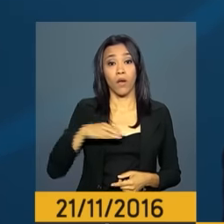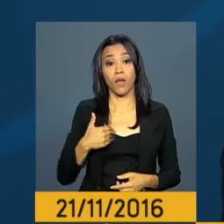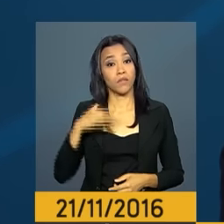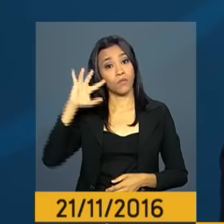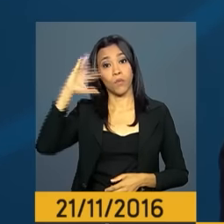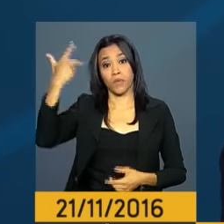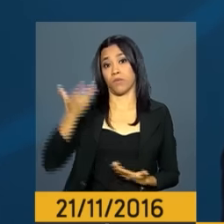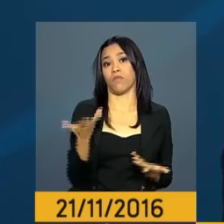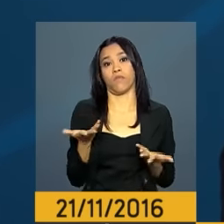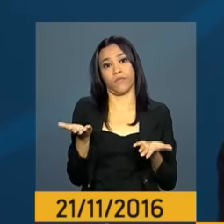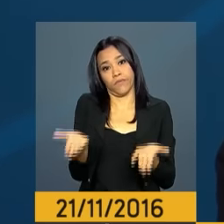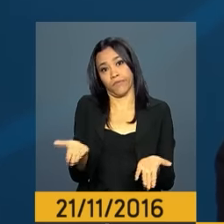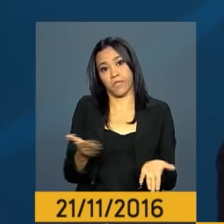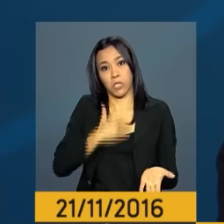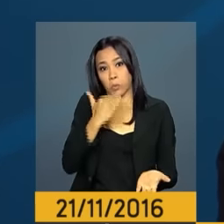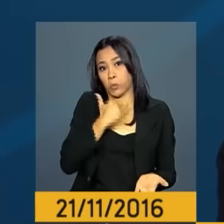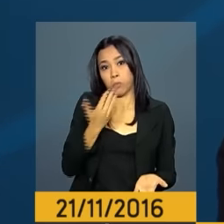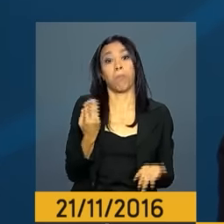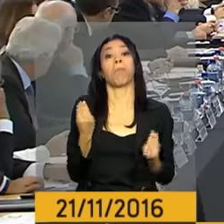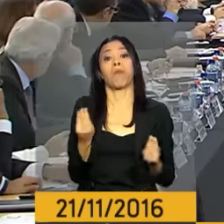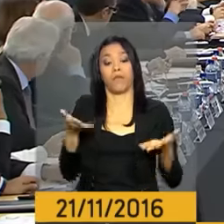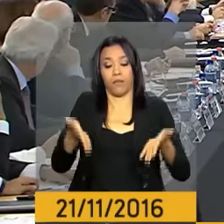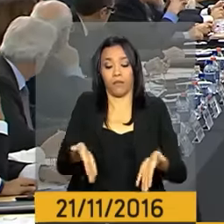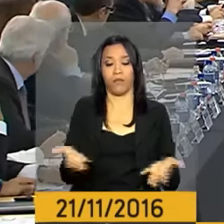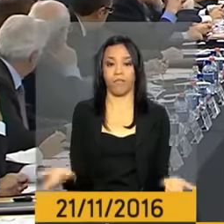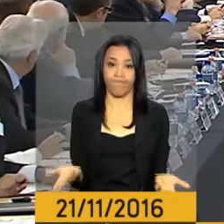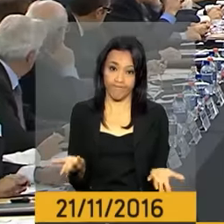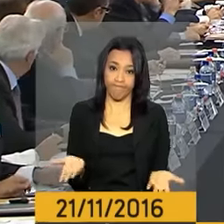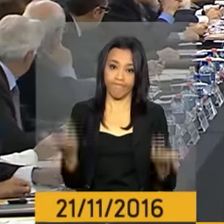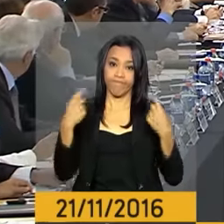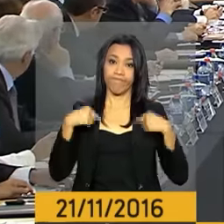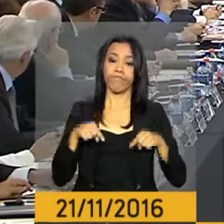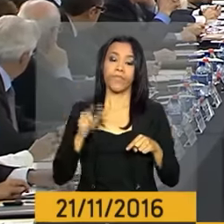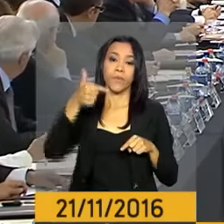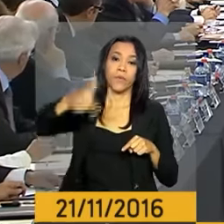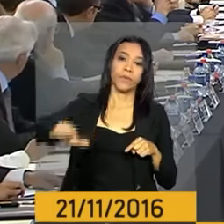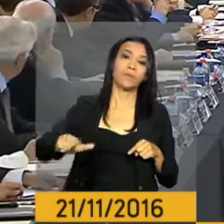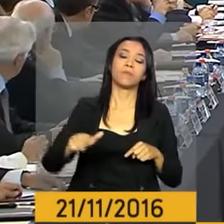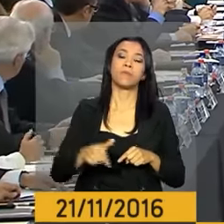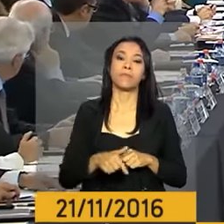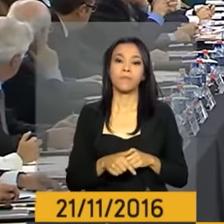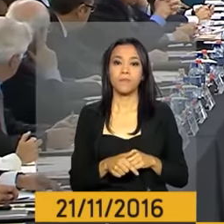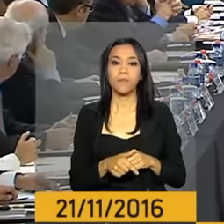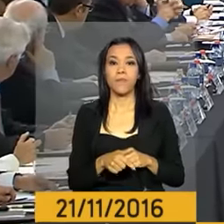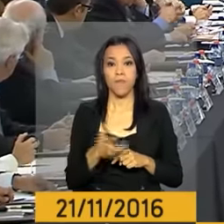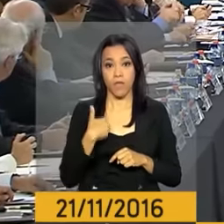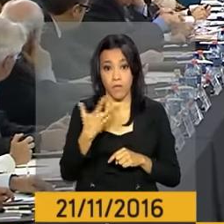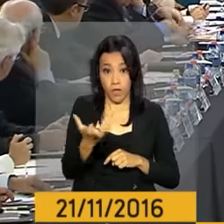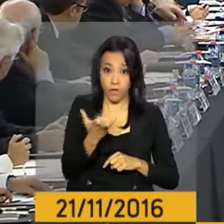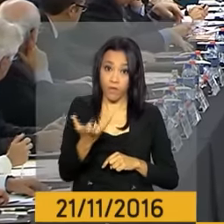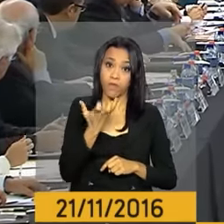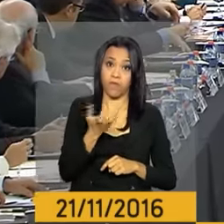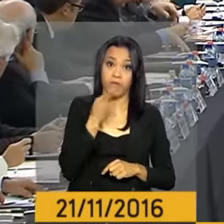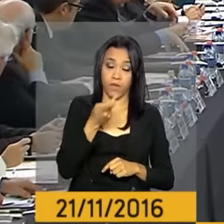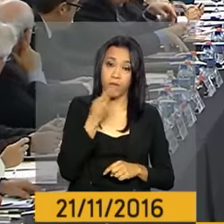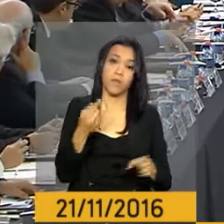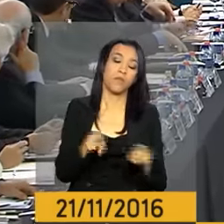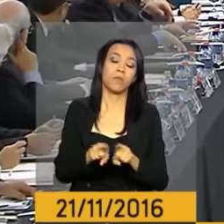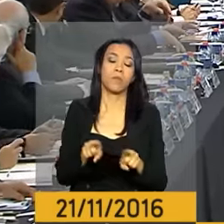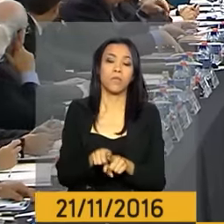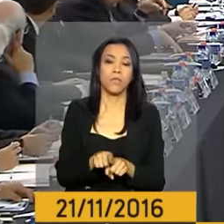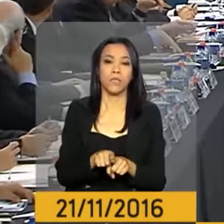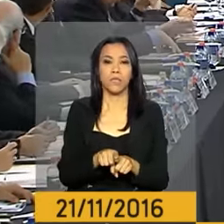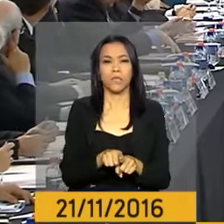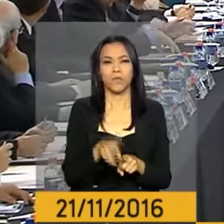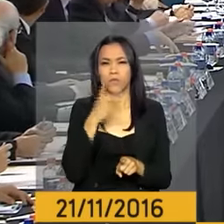vale a pena estarmos aqui. Quero também dizer que, ainda quando eu falo dessa